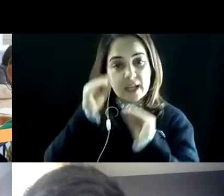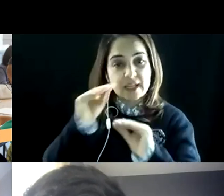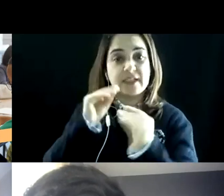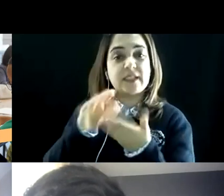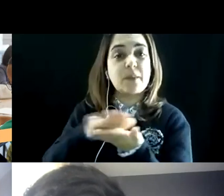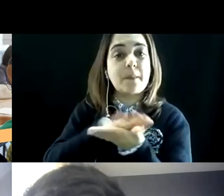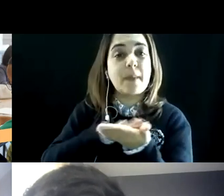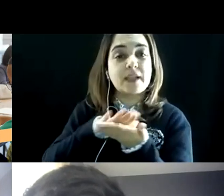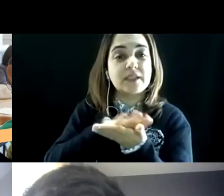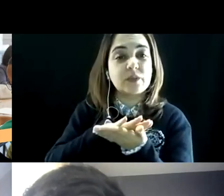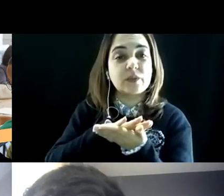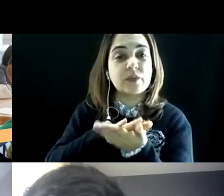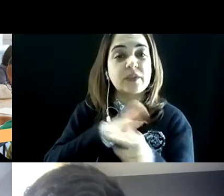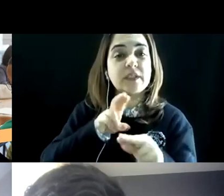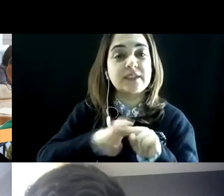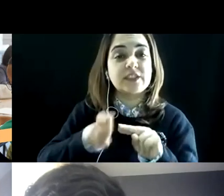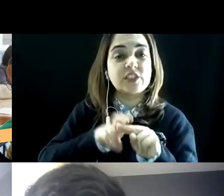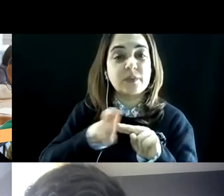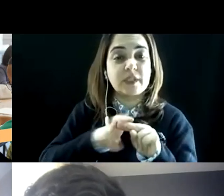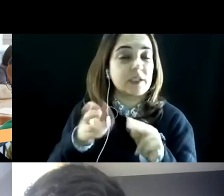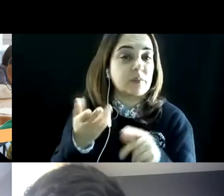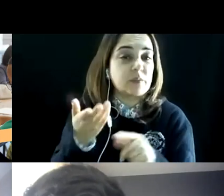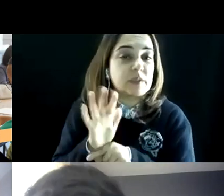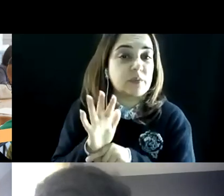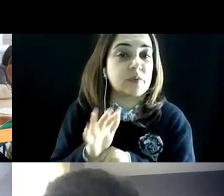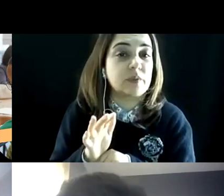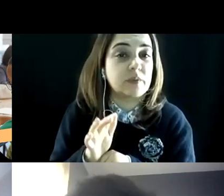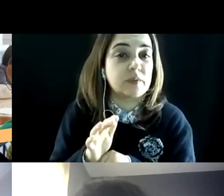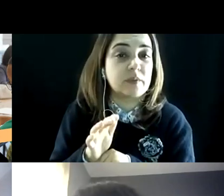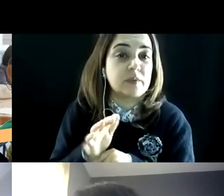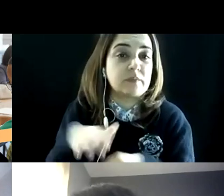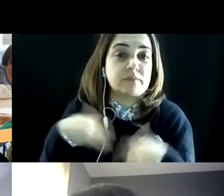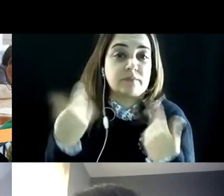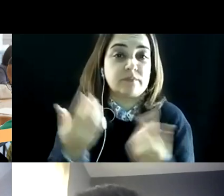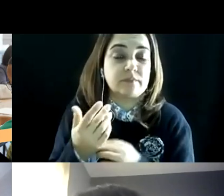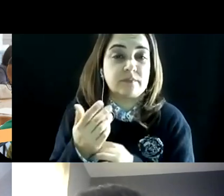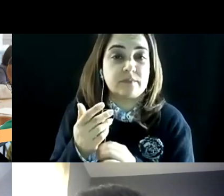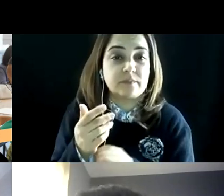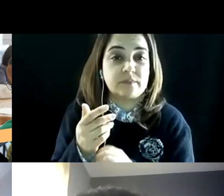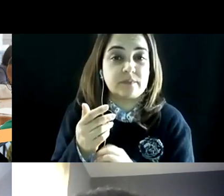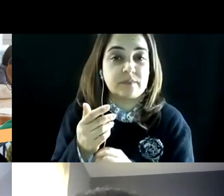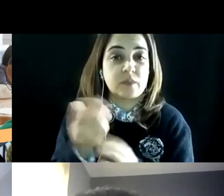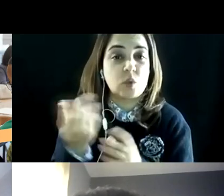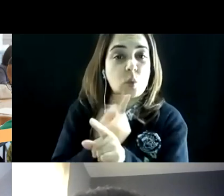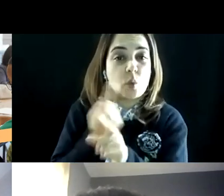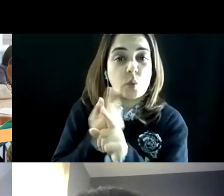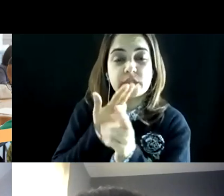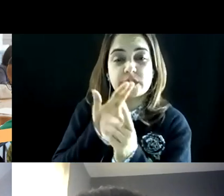básico, disciplinas com pendor, digamos assim, mais